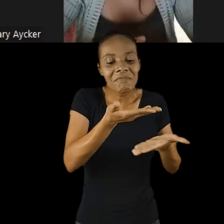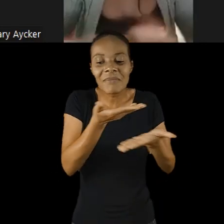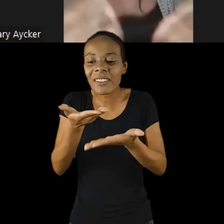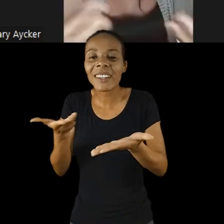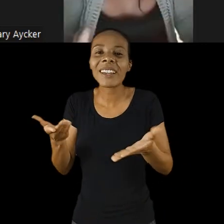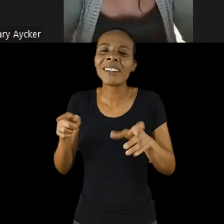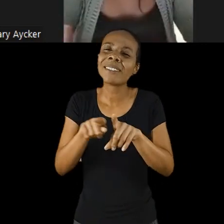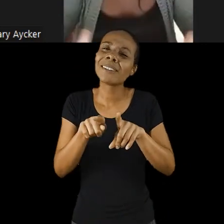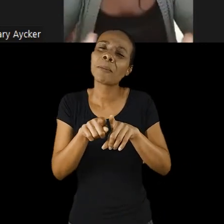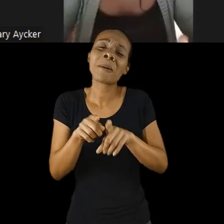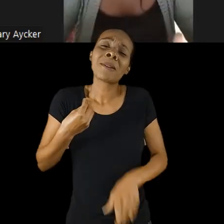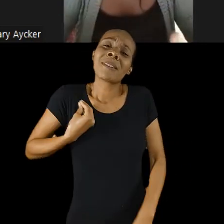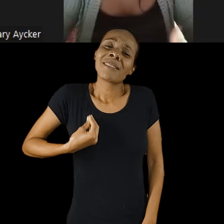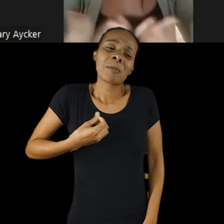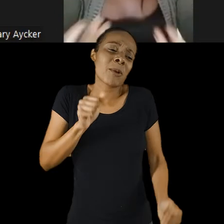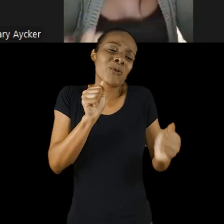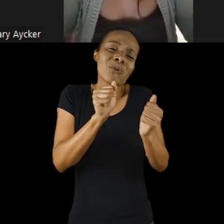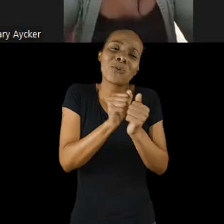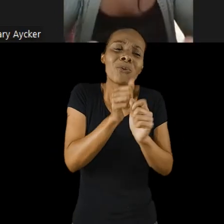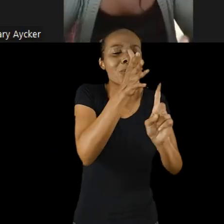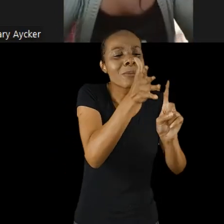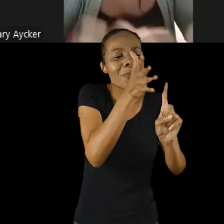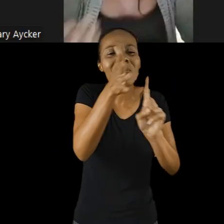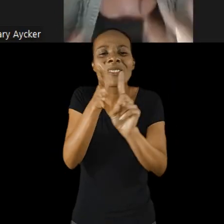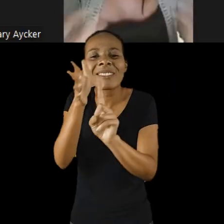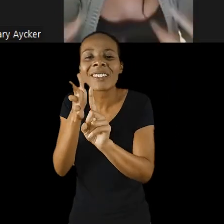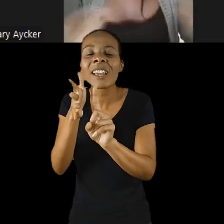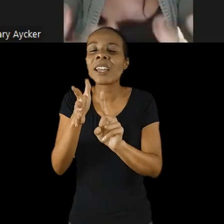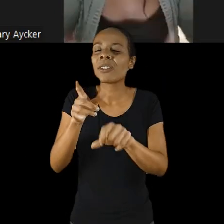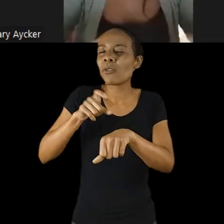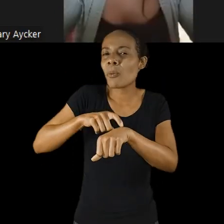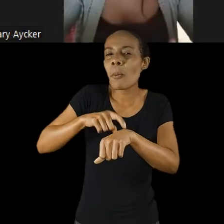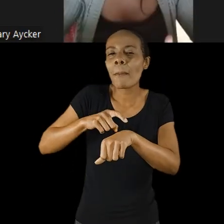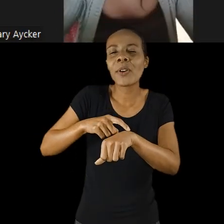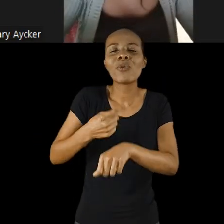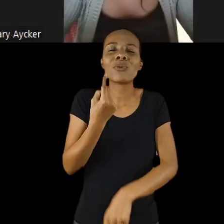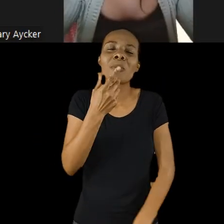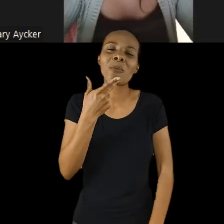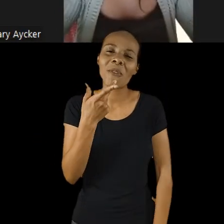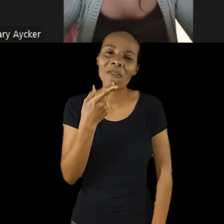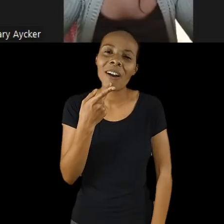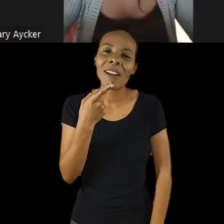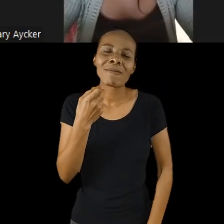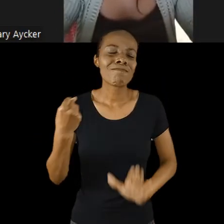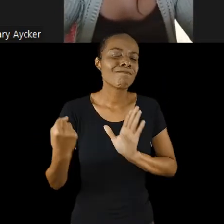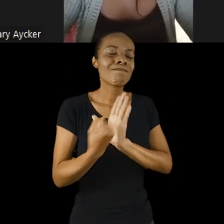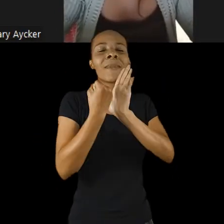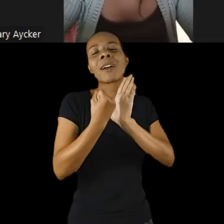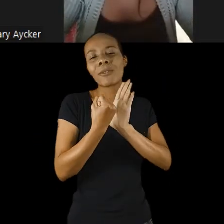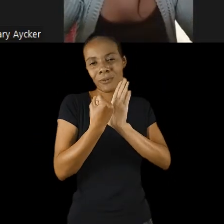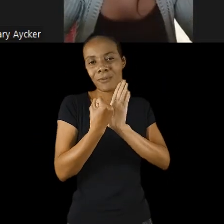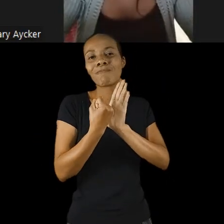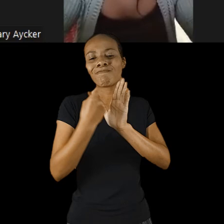E que, na verdade, teve um momento de uma fala que me atravessou muito. É realmente sobre isso, né? O